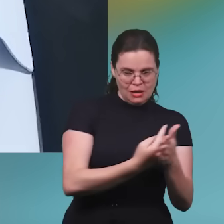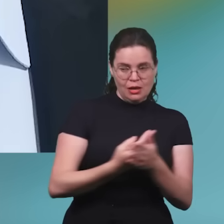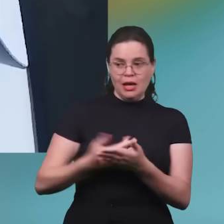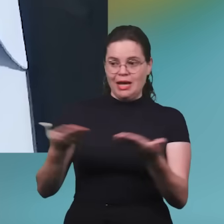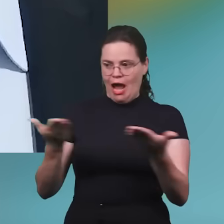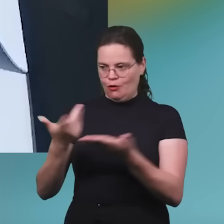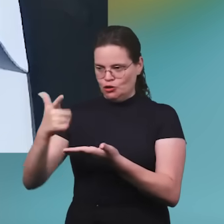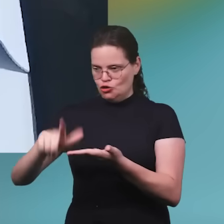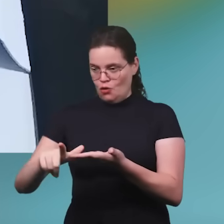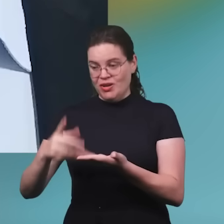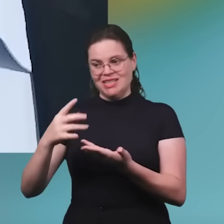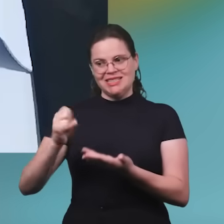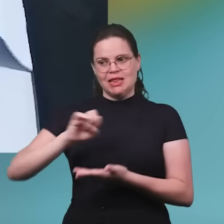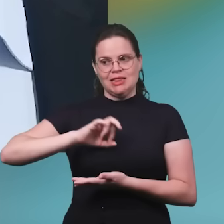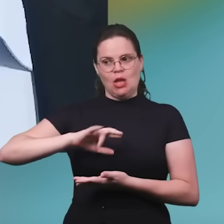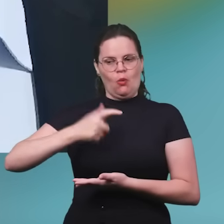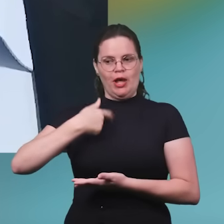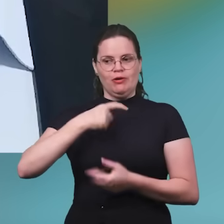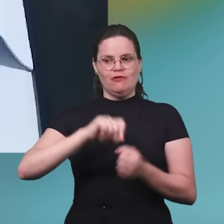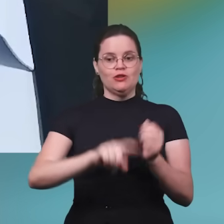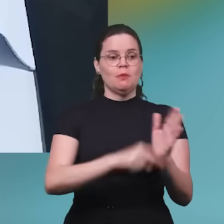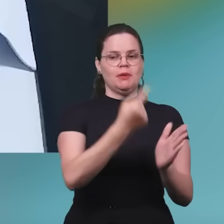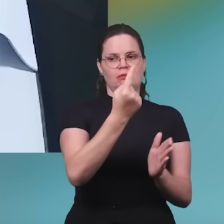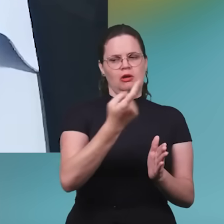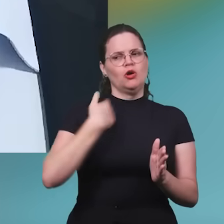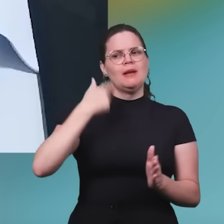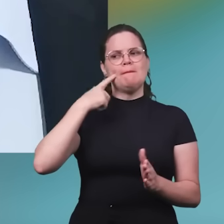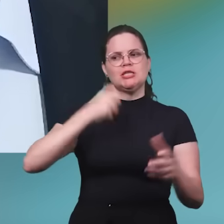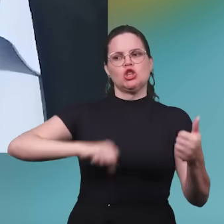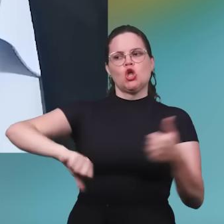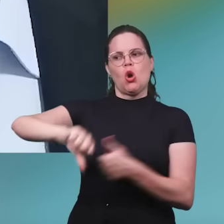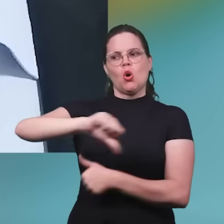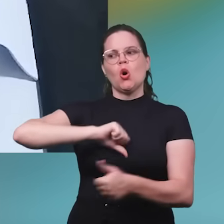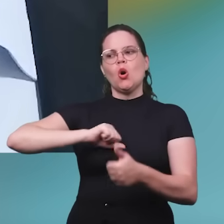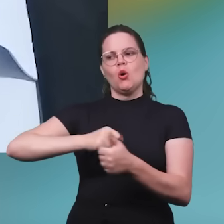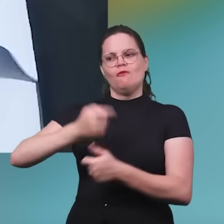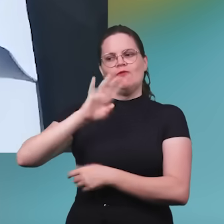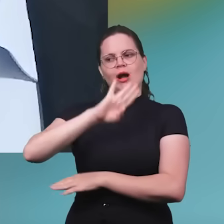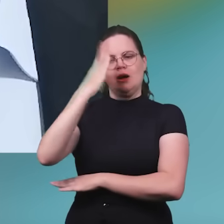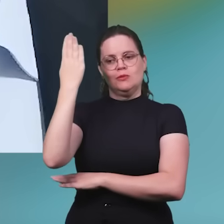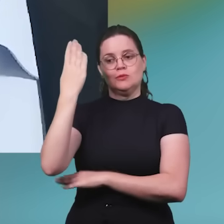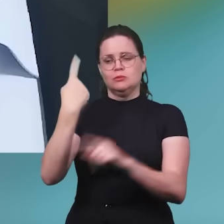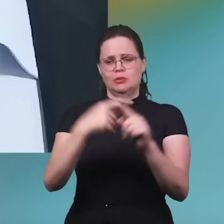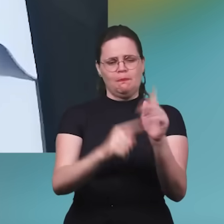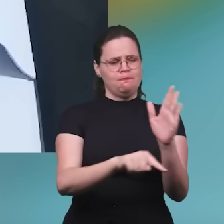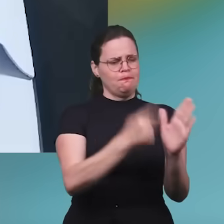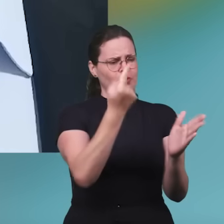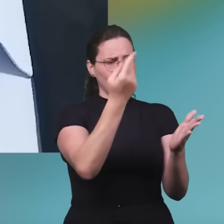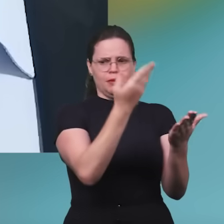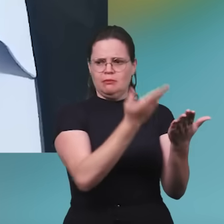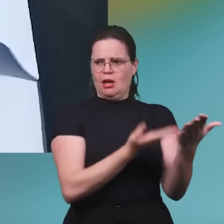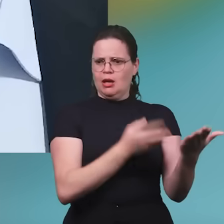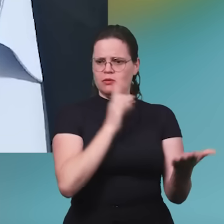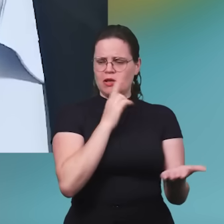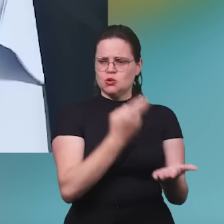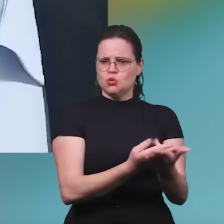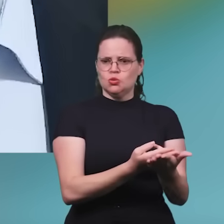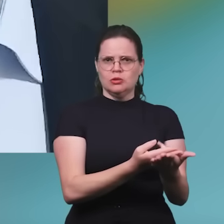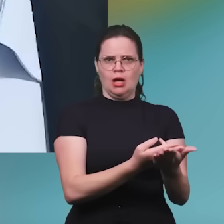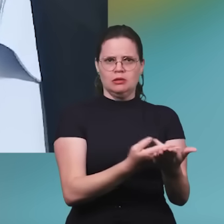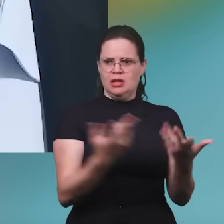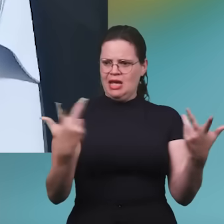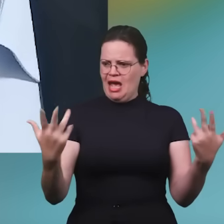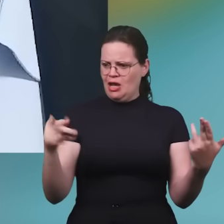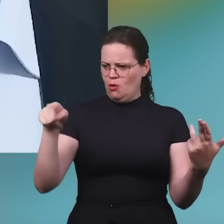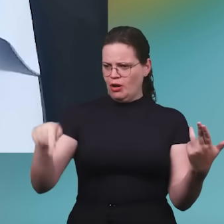trocaram os exames. Porque o primeiro exame não tem nada de igual